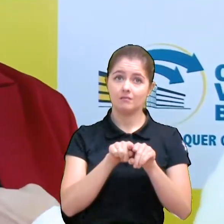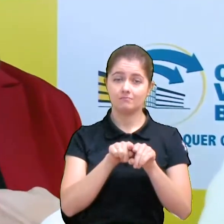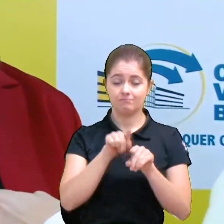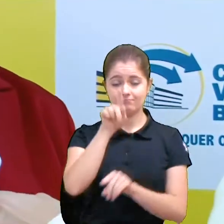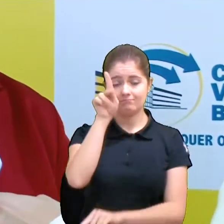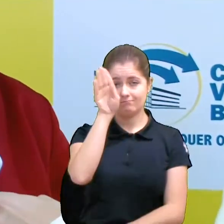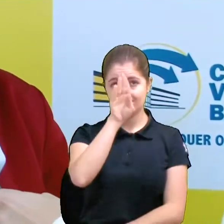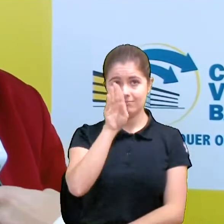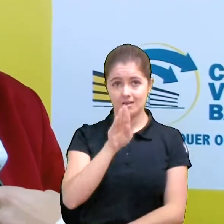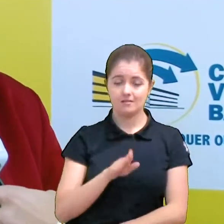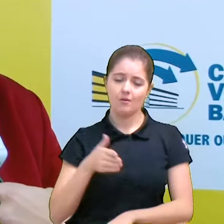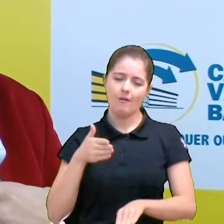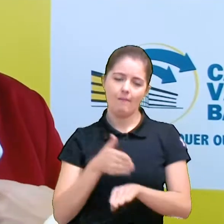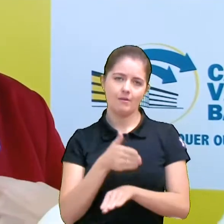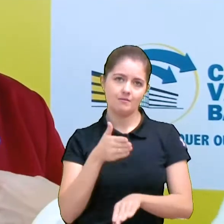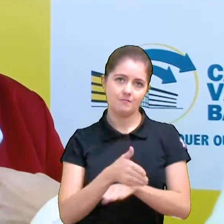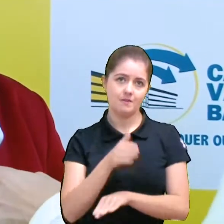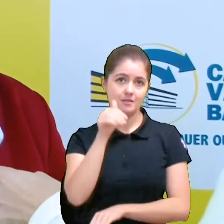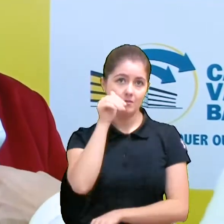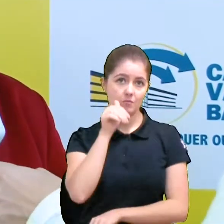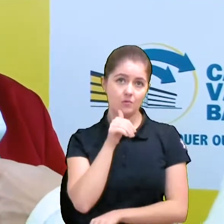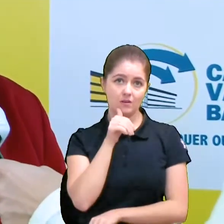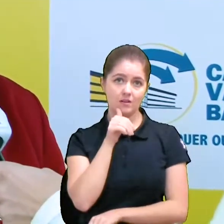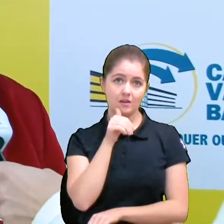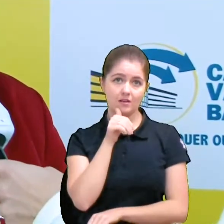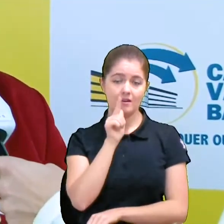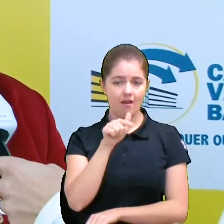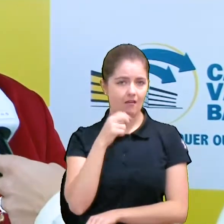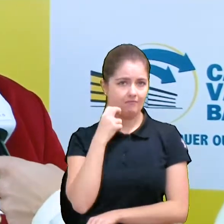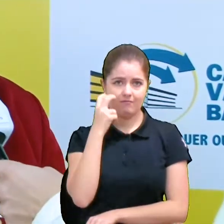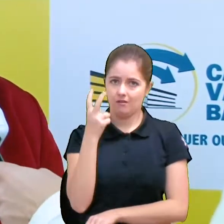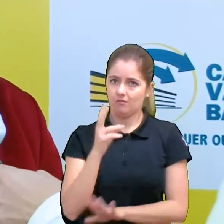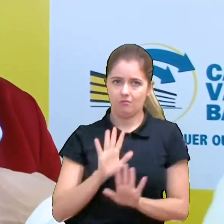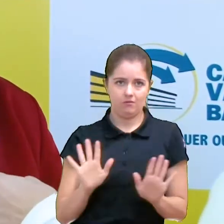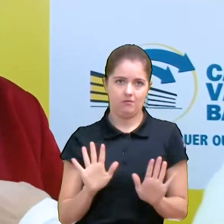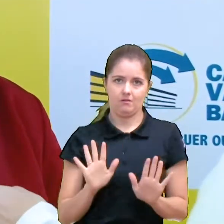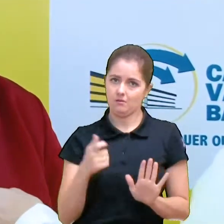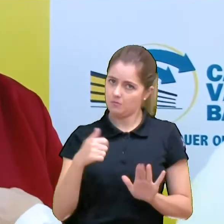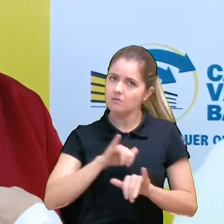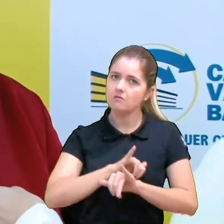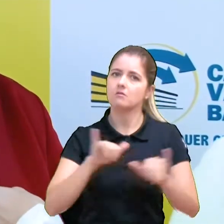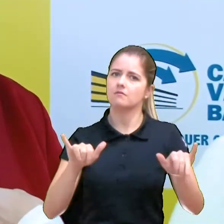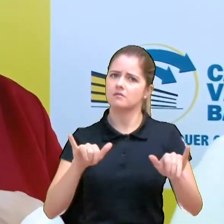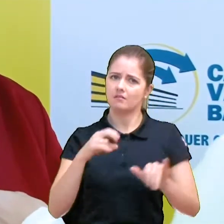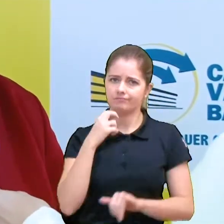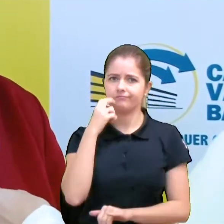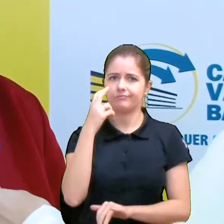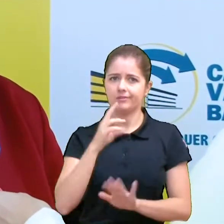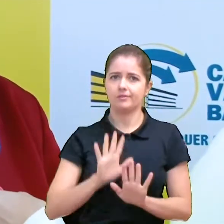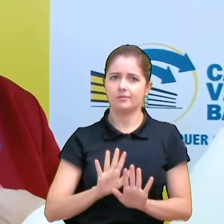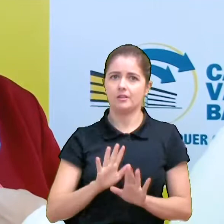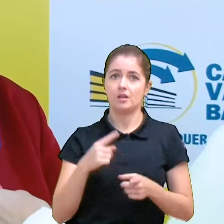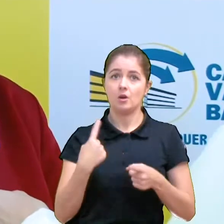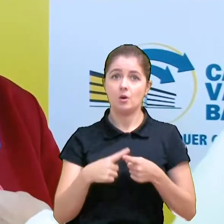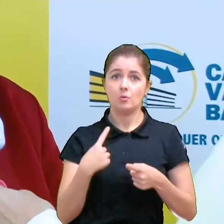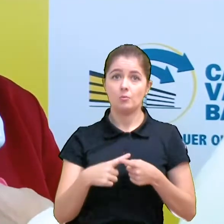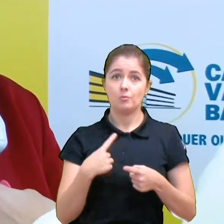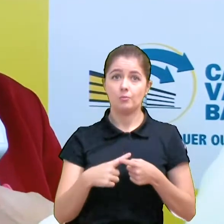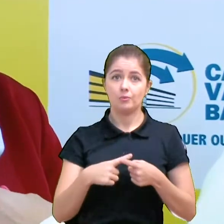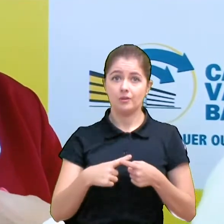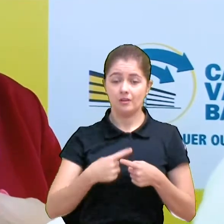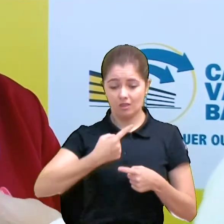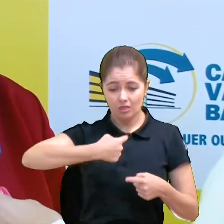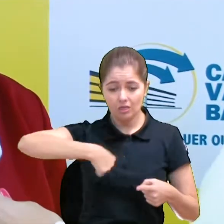da participação das mulheres ela é uma vergonha. Tem que dizer isso porque nós somos ainda a